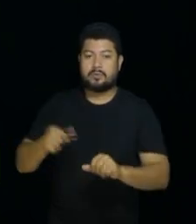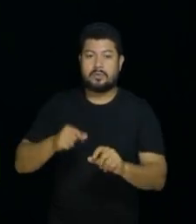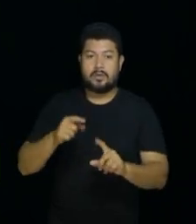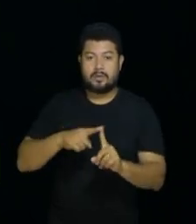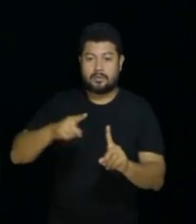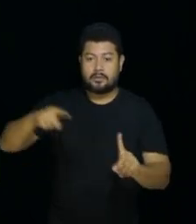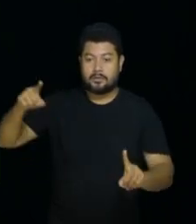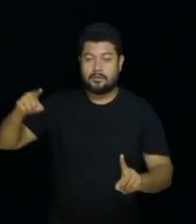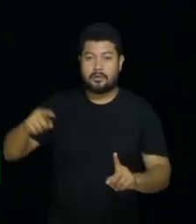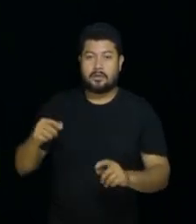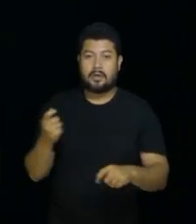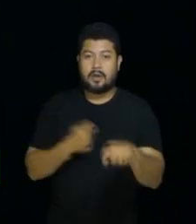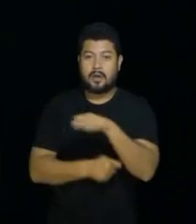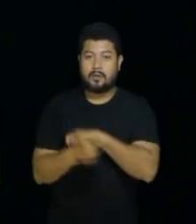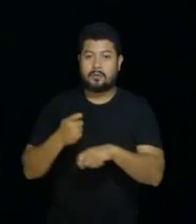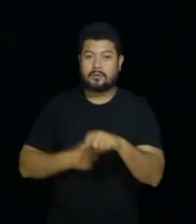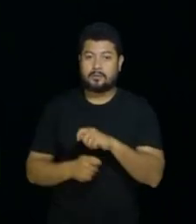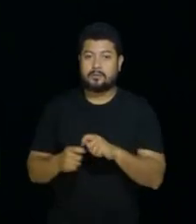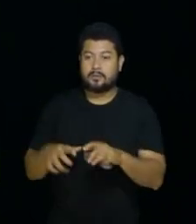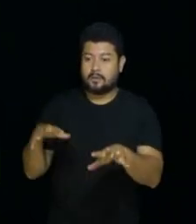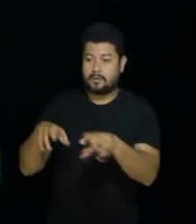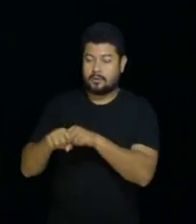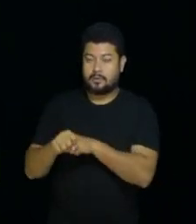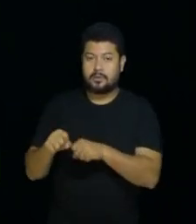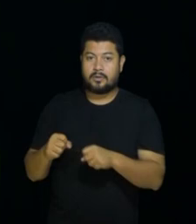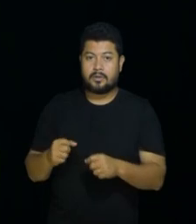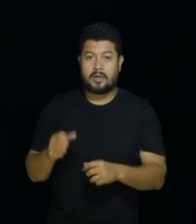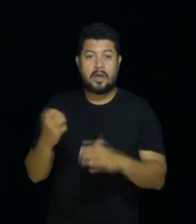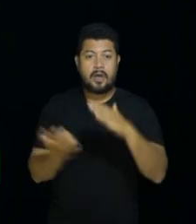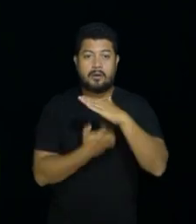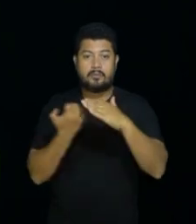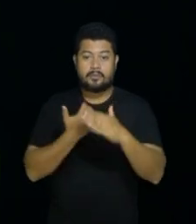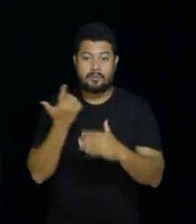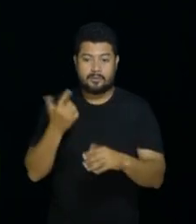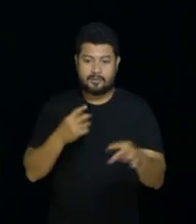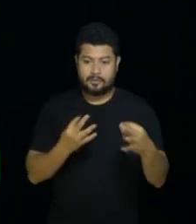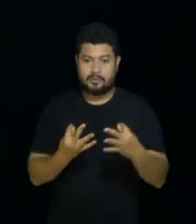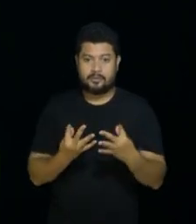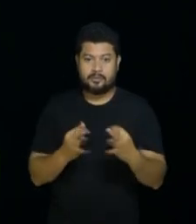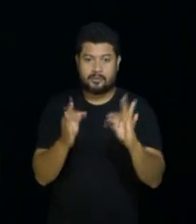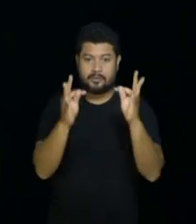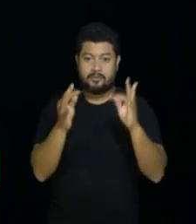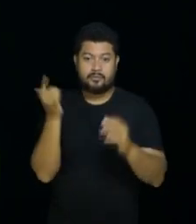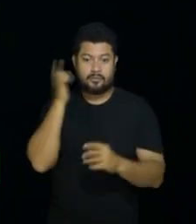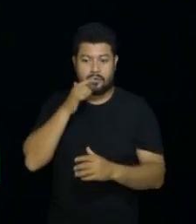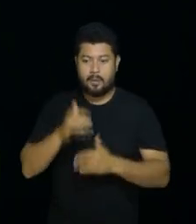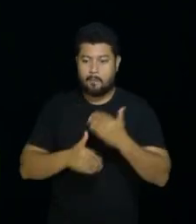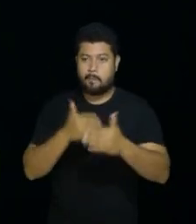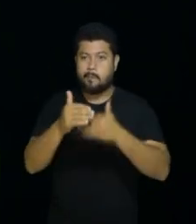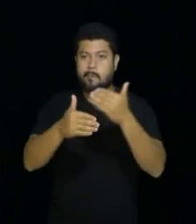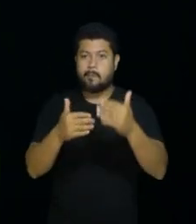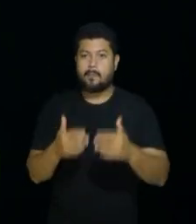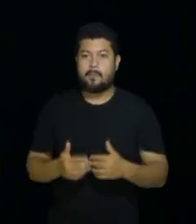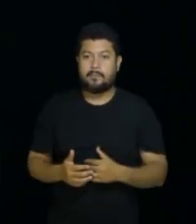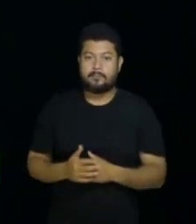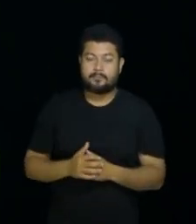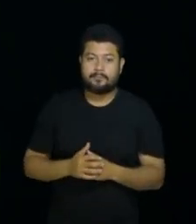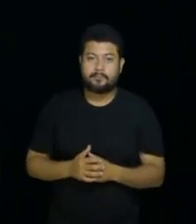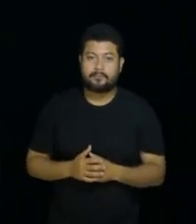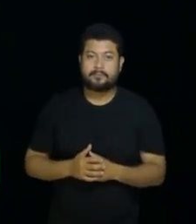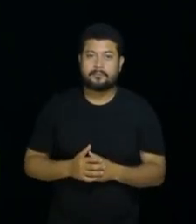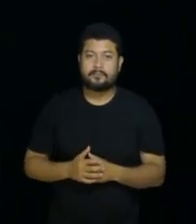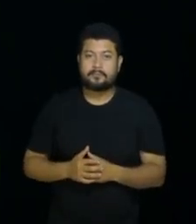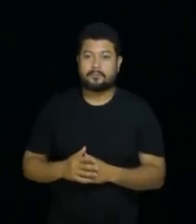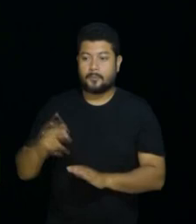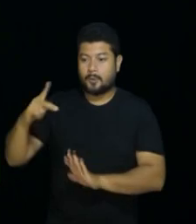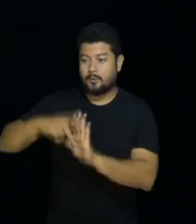através dessa capacitação para que as empresas de tecnologia pudessem prosperar. Então, além do Entra 21